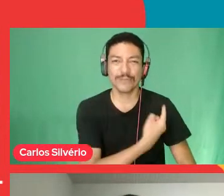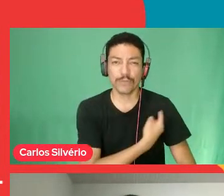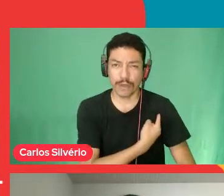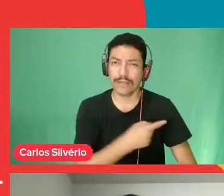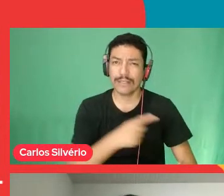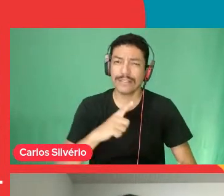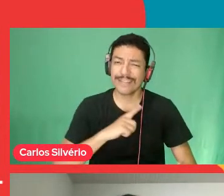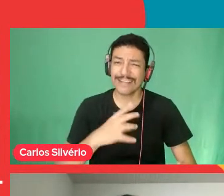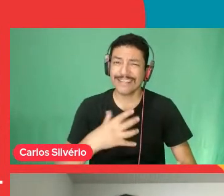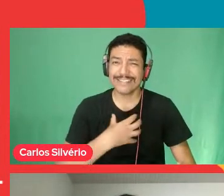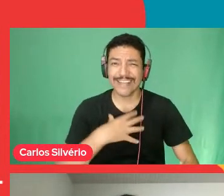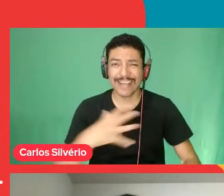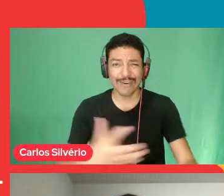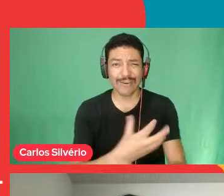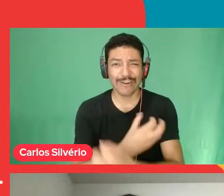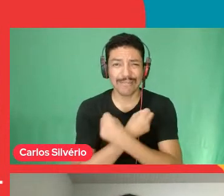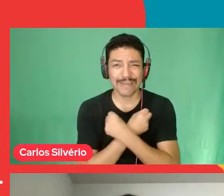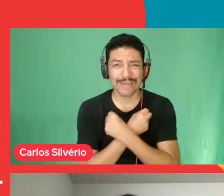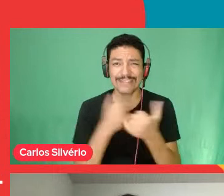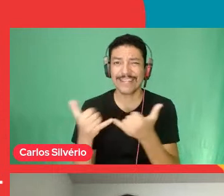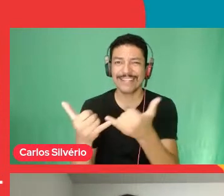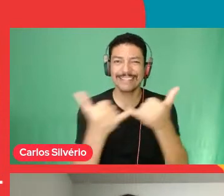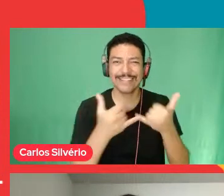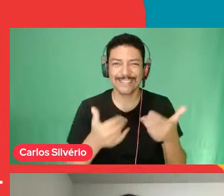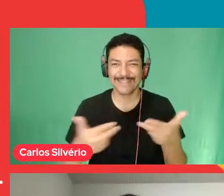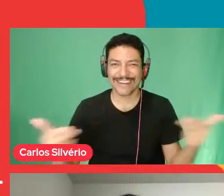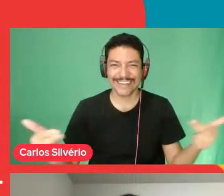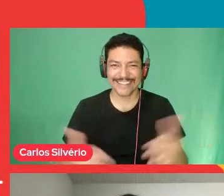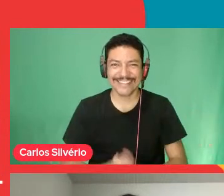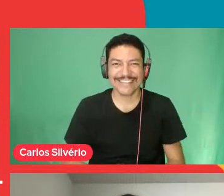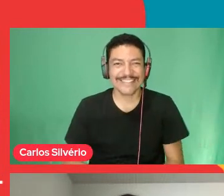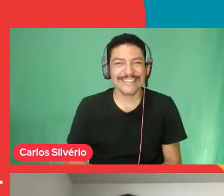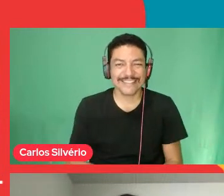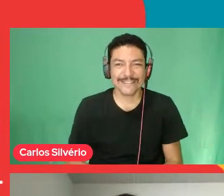vai estabelecendo nas redes.